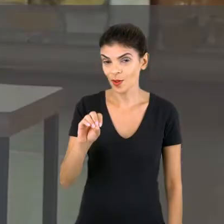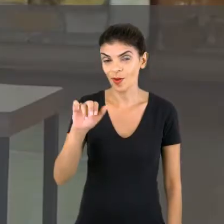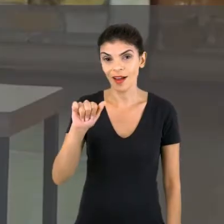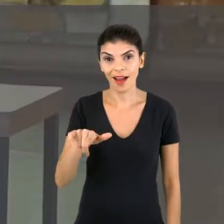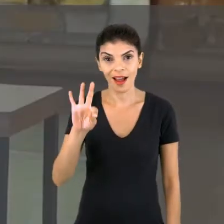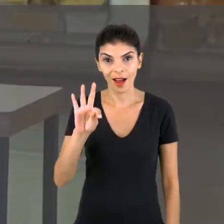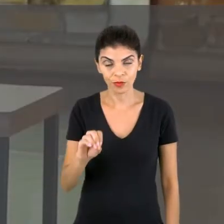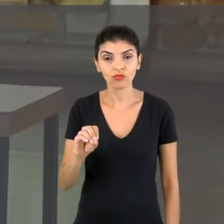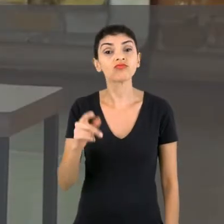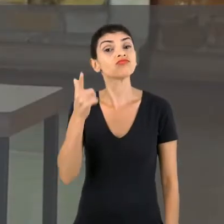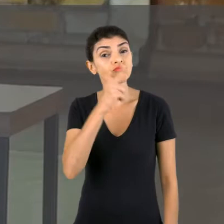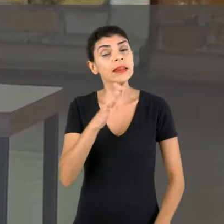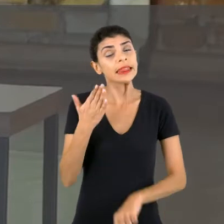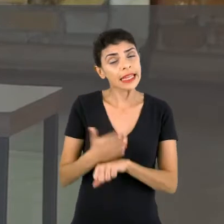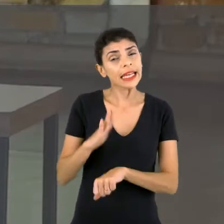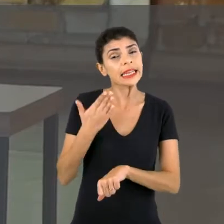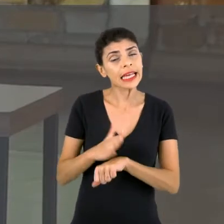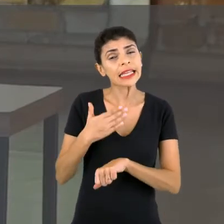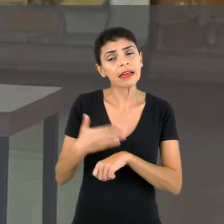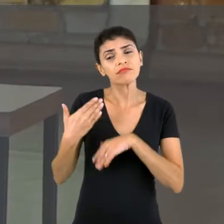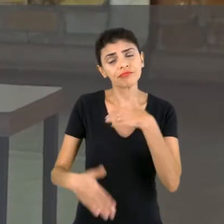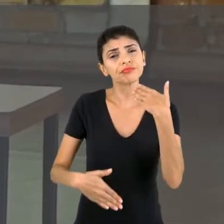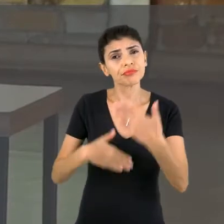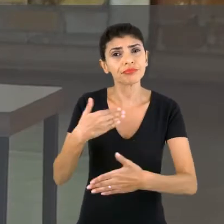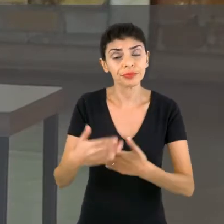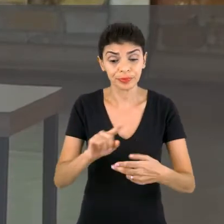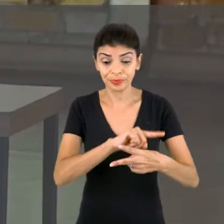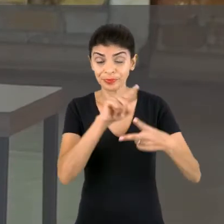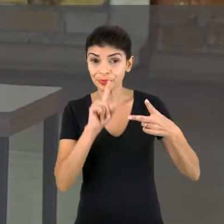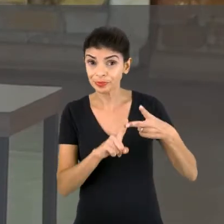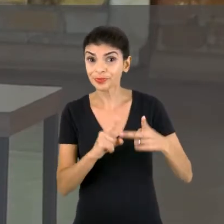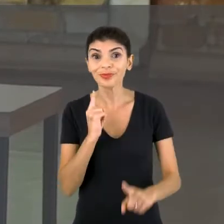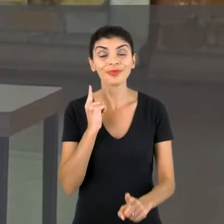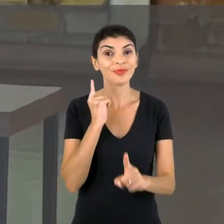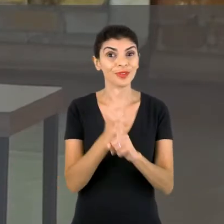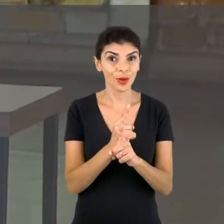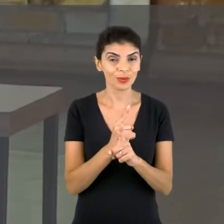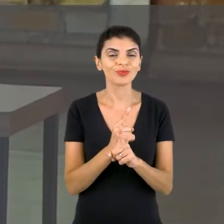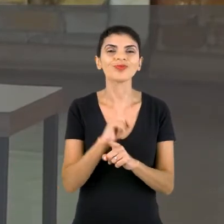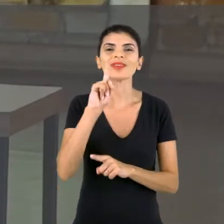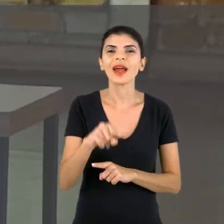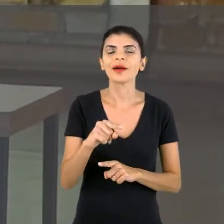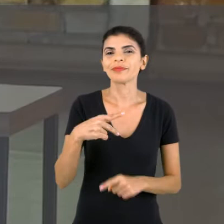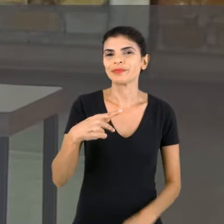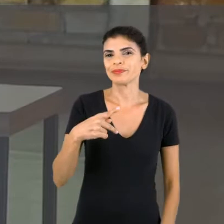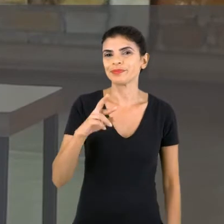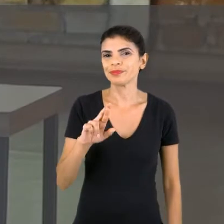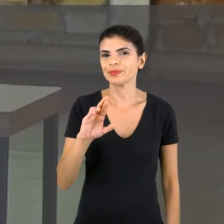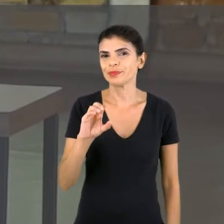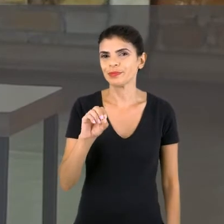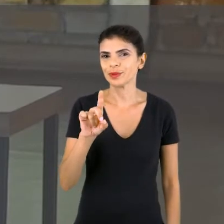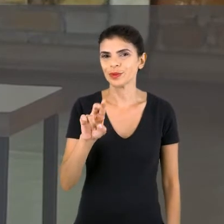circula, e se mantinha treinando direto. O segundo encontro que a gente fazia é o encontro de